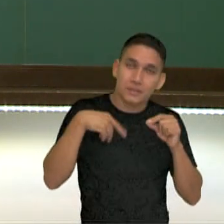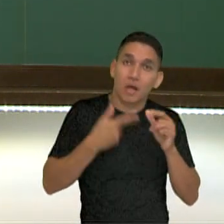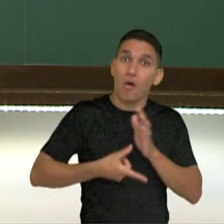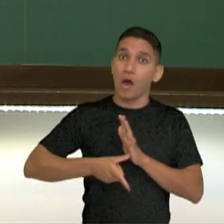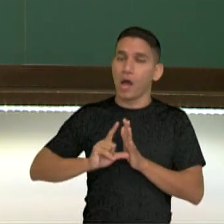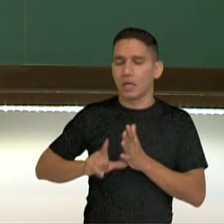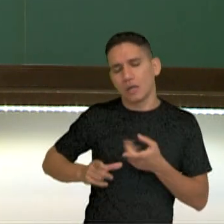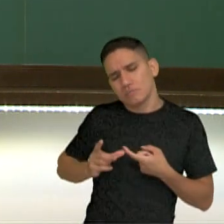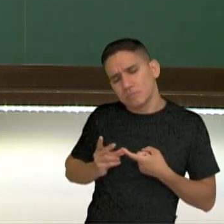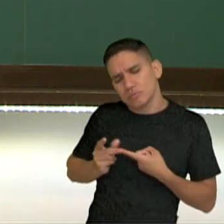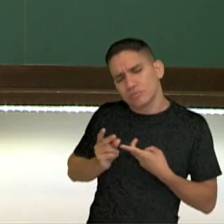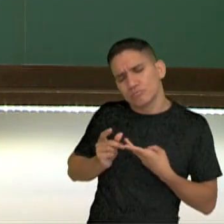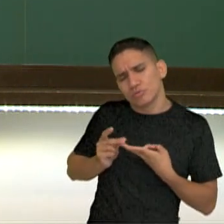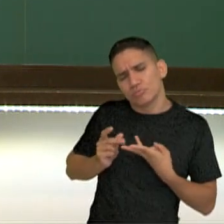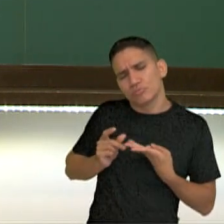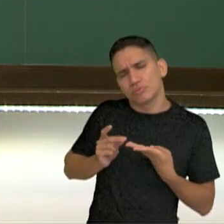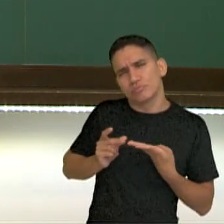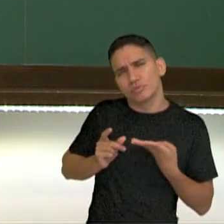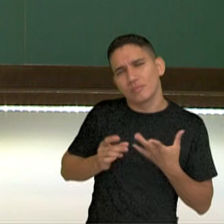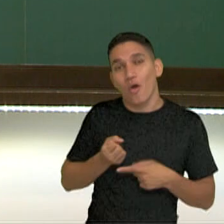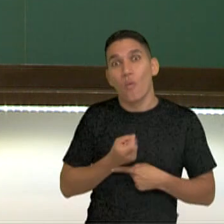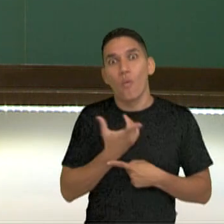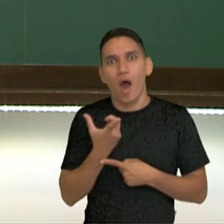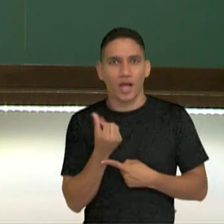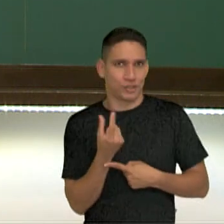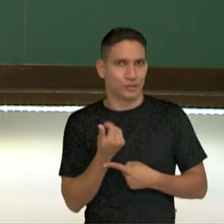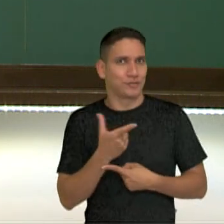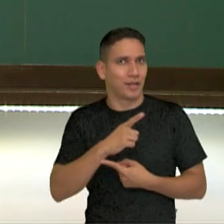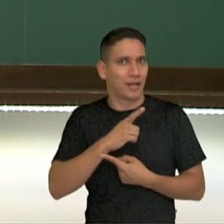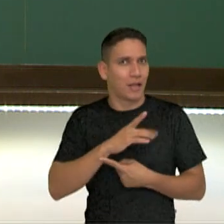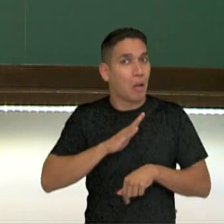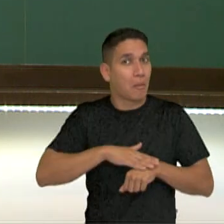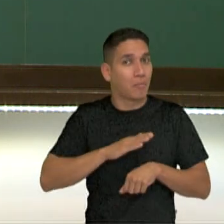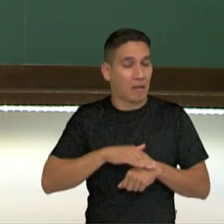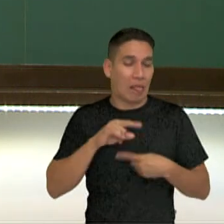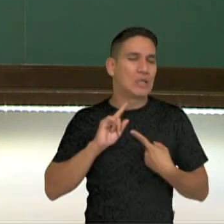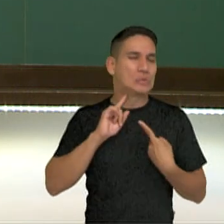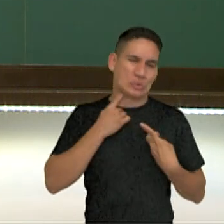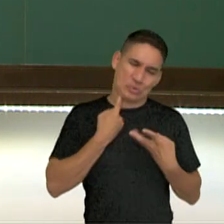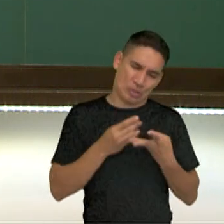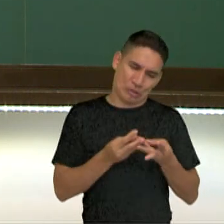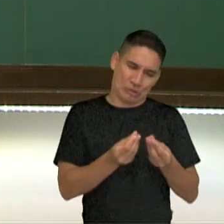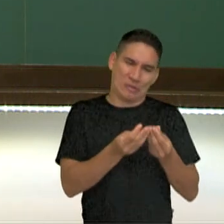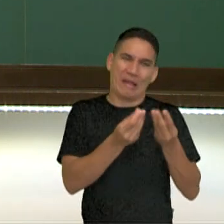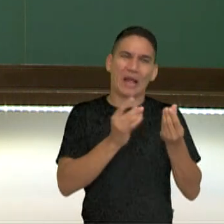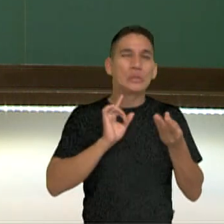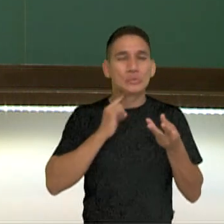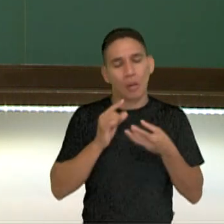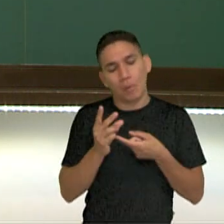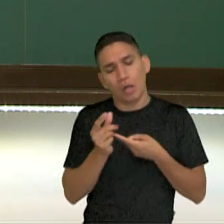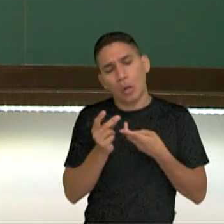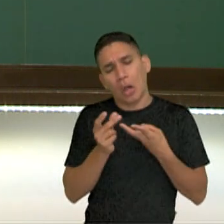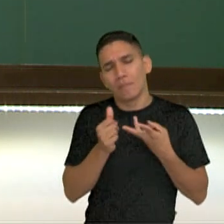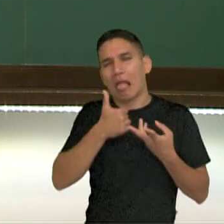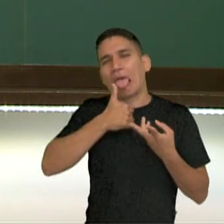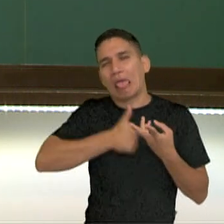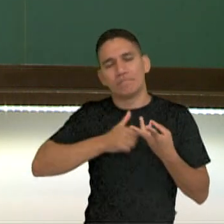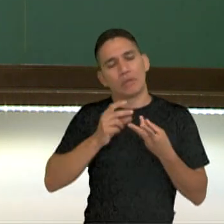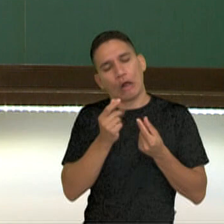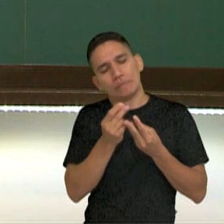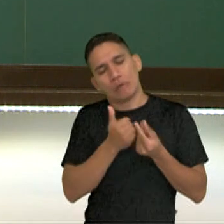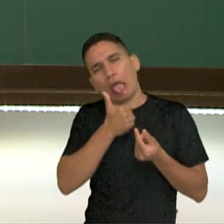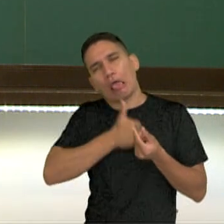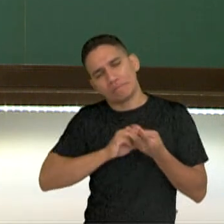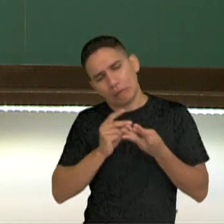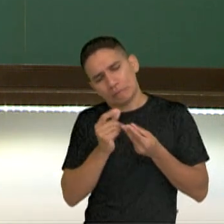tirou, contou o dinheiro, né? E na passagem, né, o dinheiro estava sujo, né? E ele passou ali, né, o dedo na boca para contar